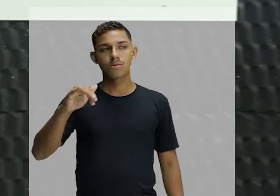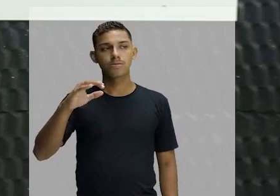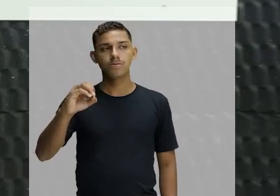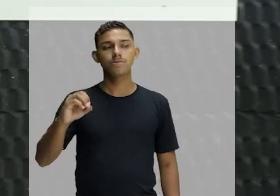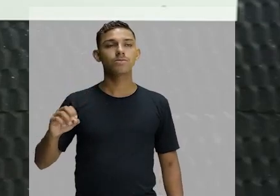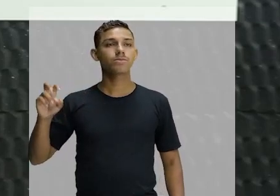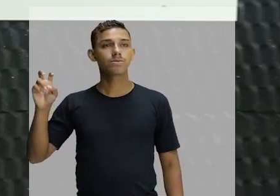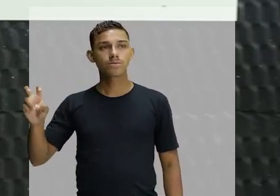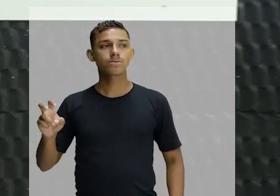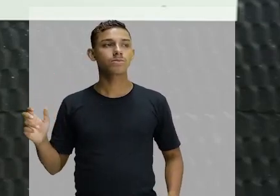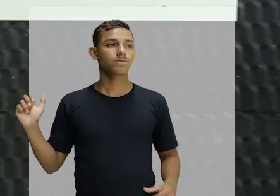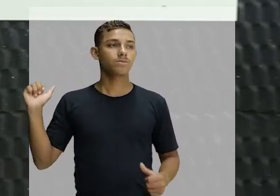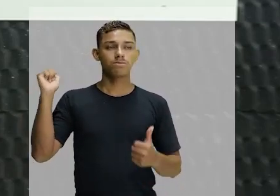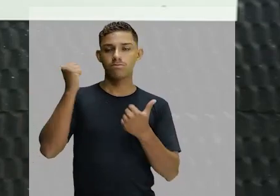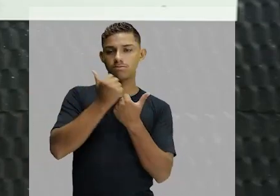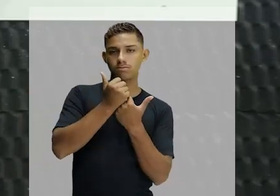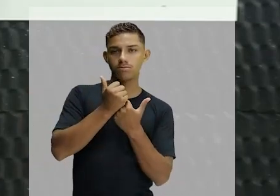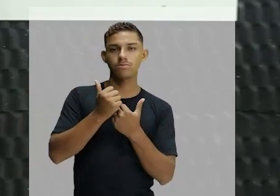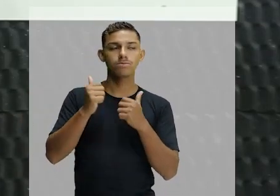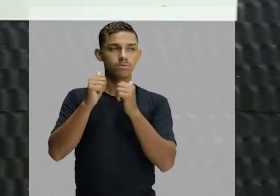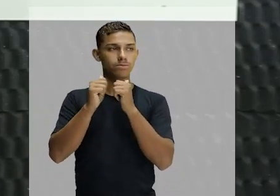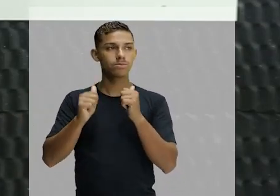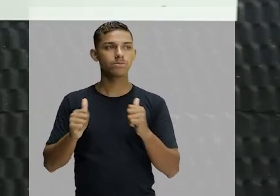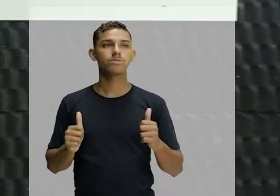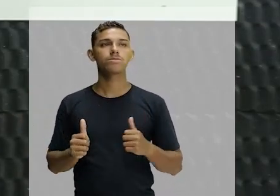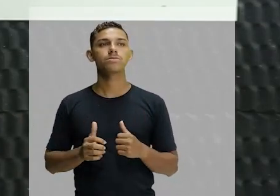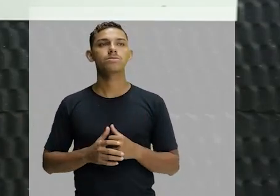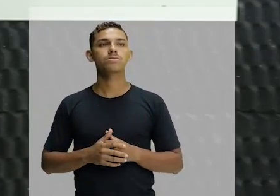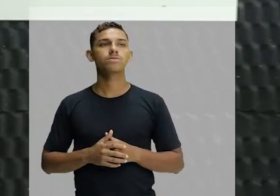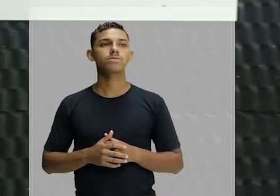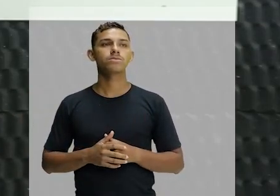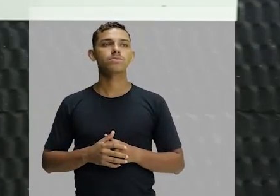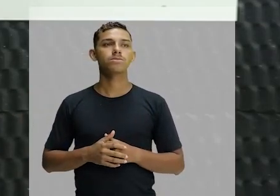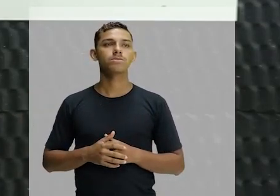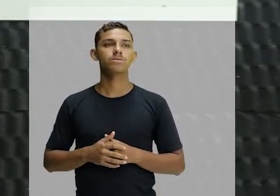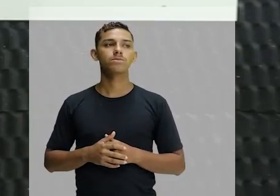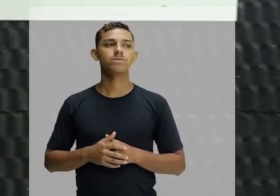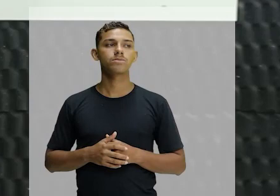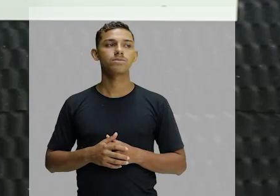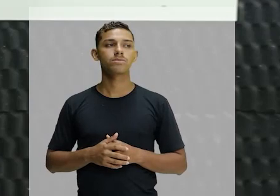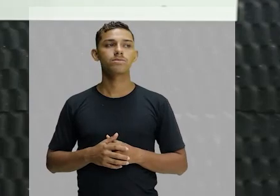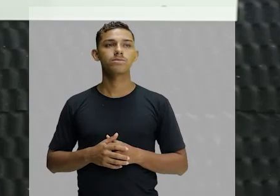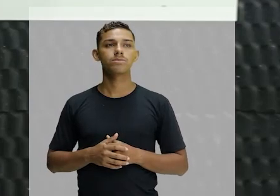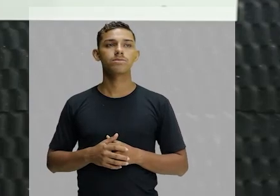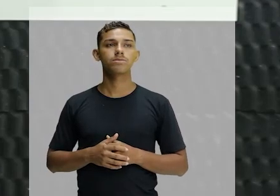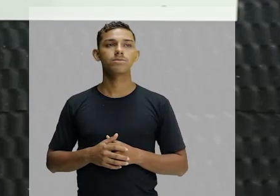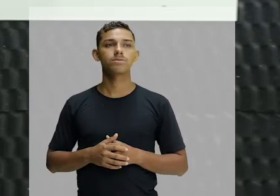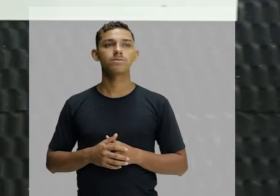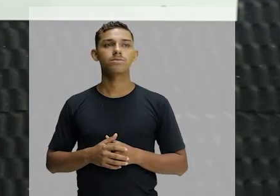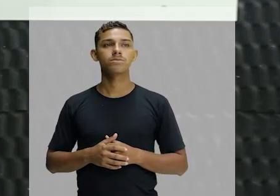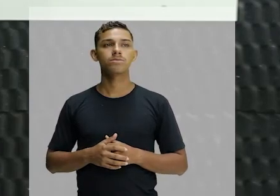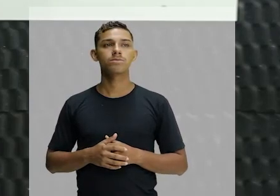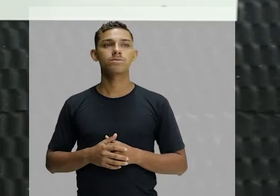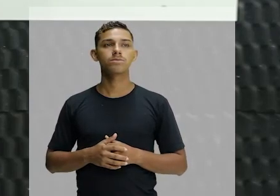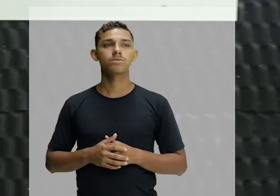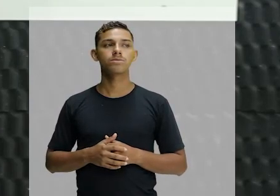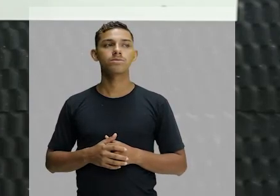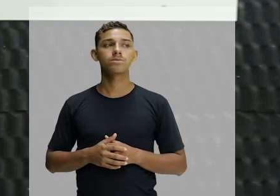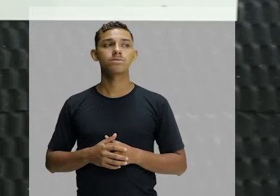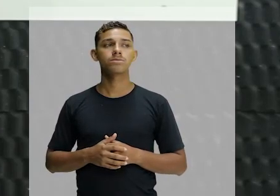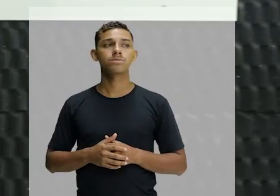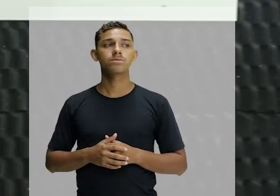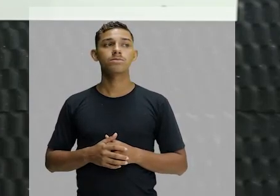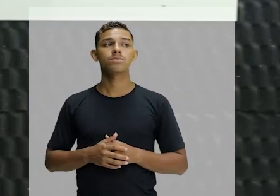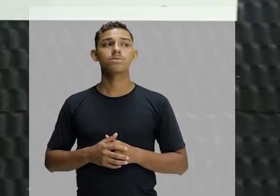você substitui na fórmula, né? Nós estamos o quê? X menos 4 ao quadrado,